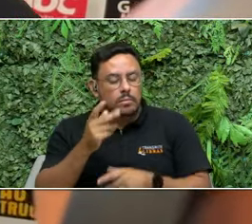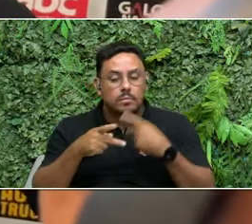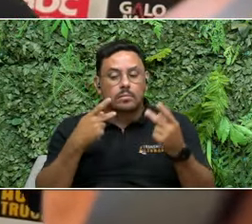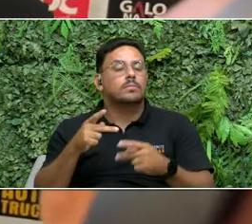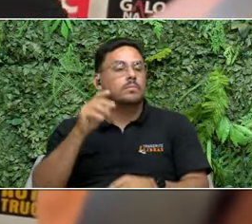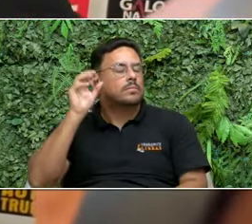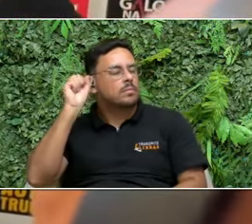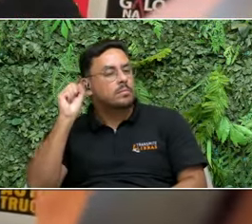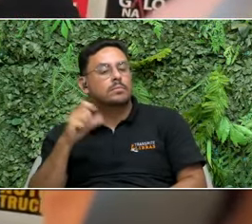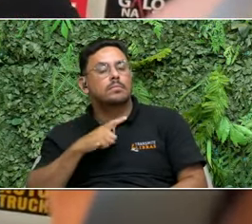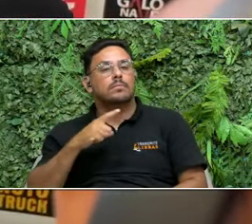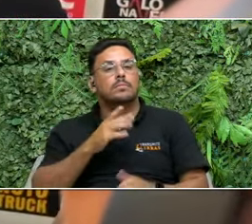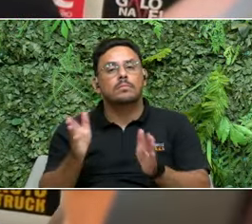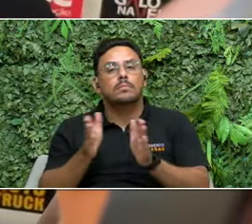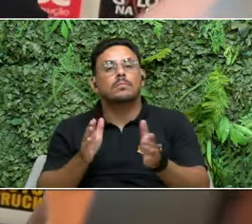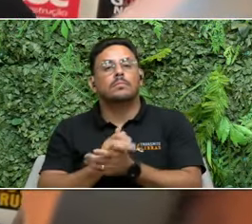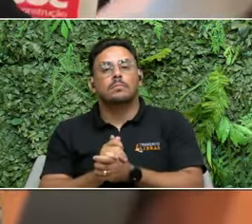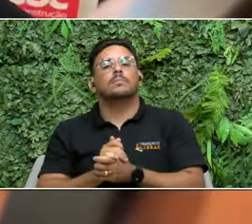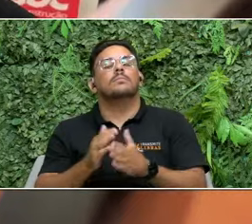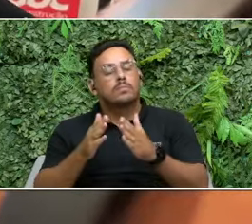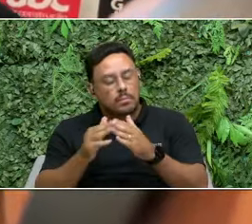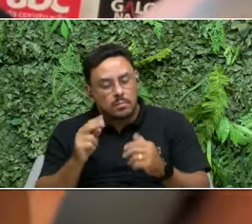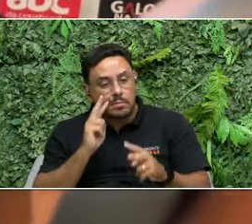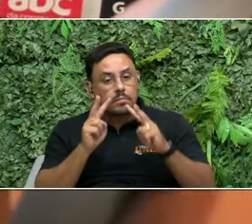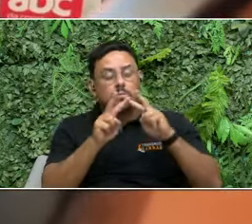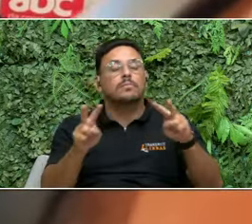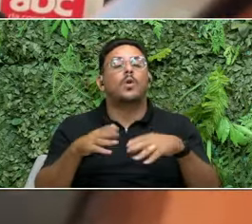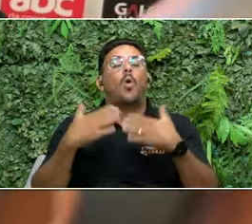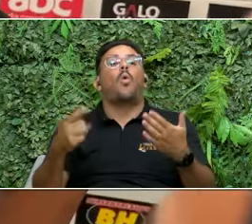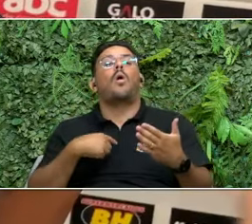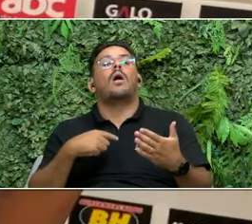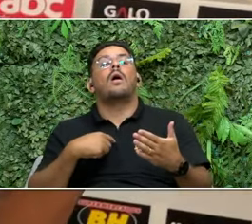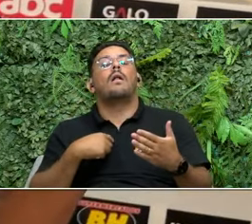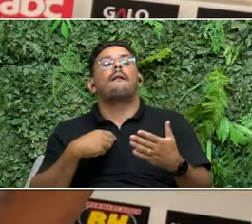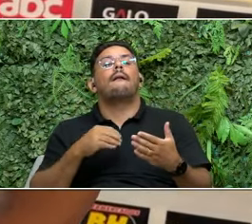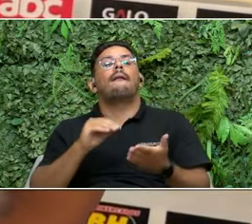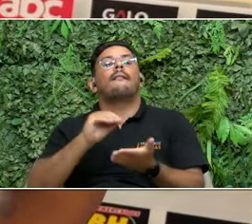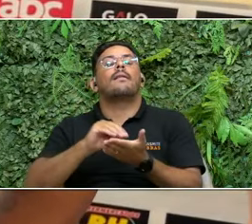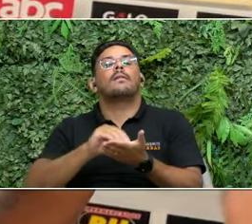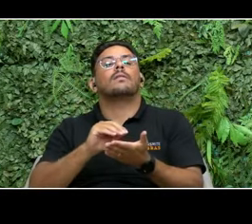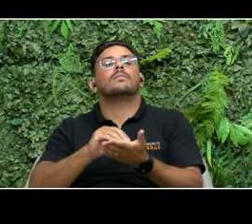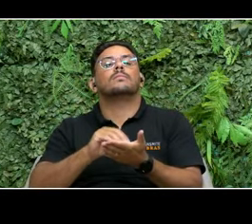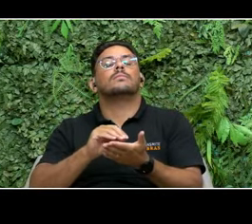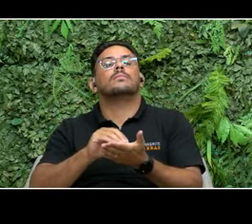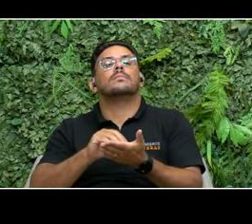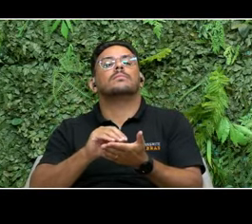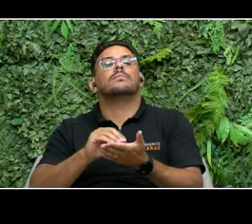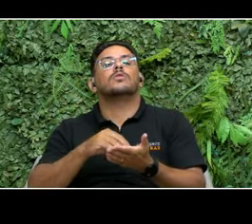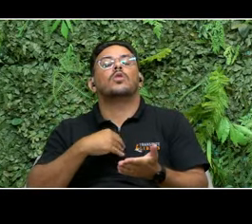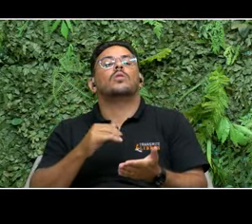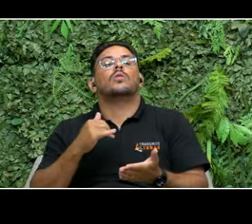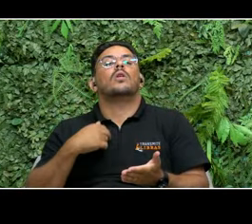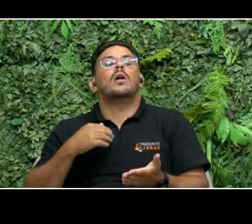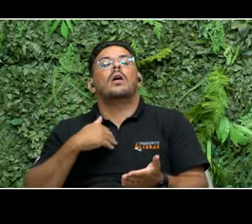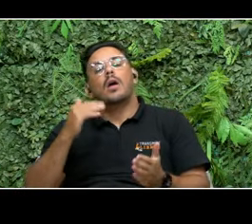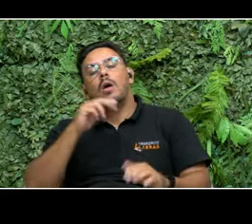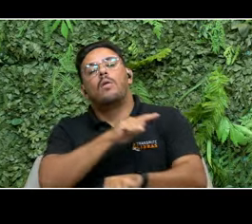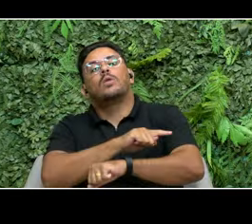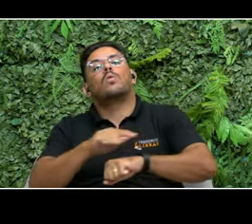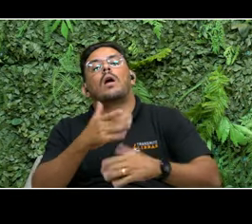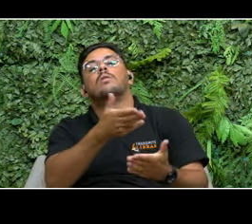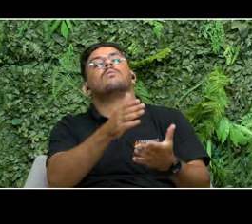pessoal Escuta aqui tem acesso Então pega e vê qual qual o momento do jogo que eu faltei com respeito do com o árbitro Qual o momento do jogo que ele